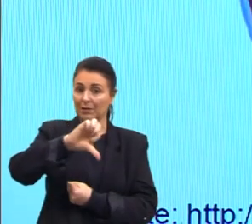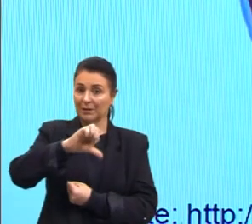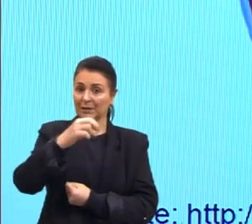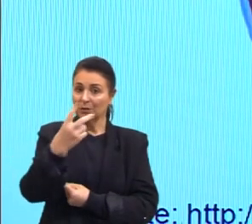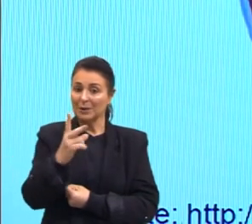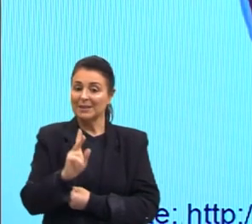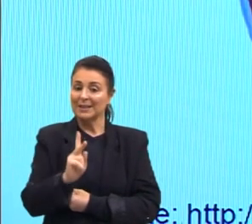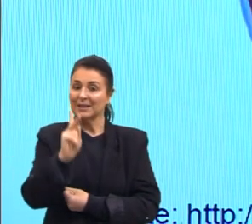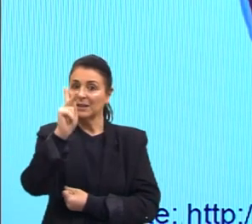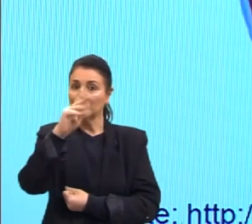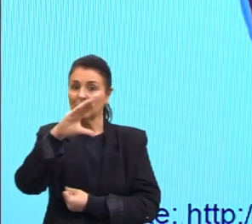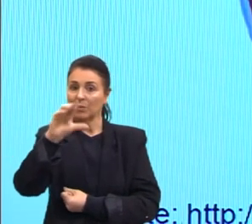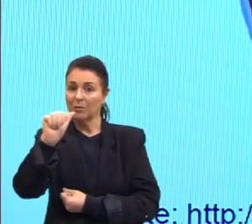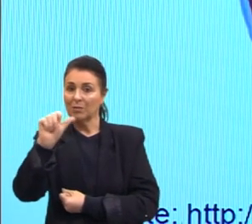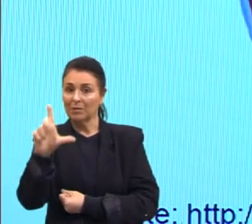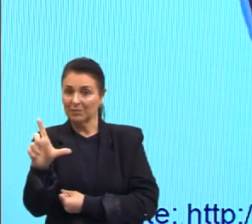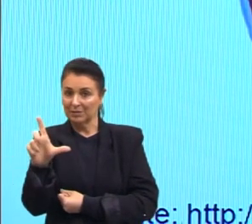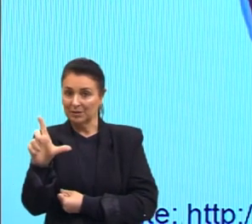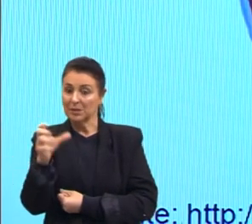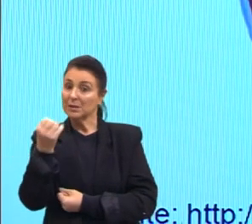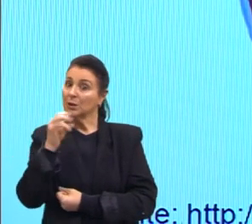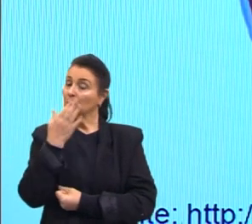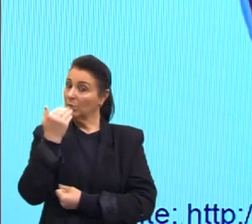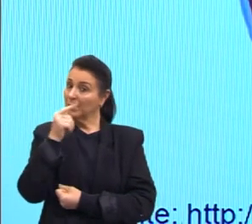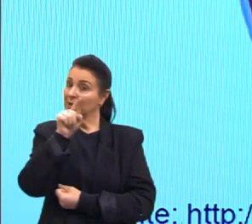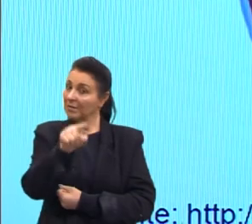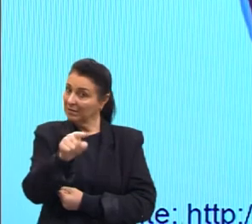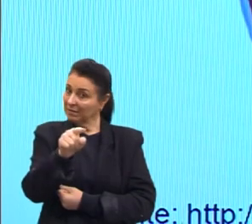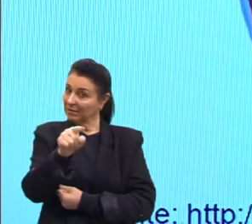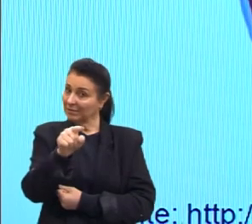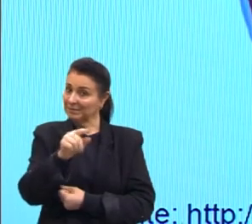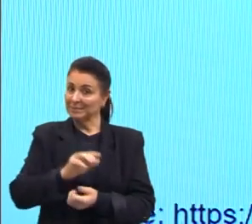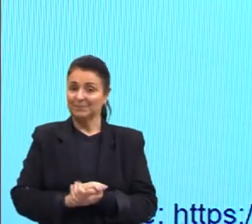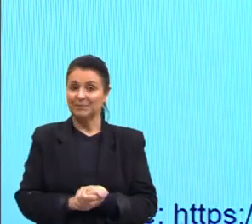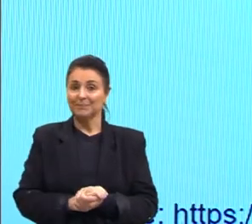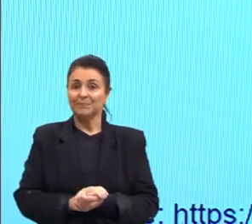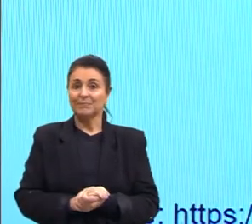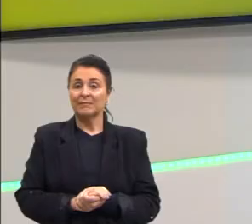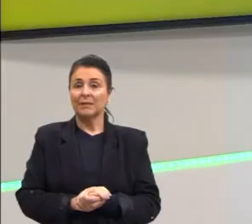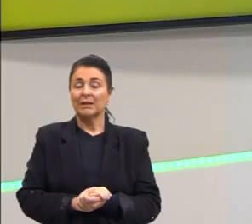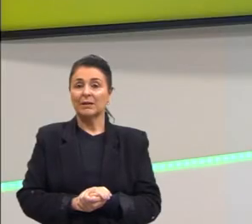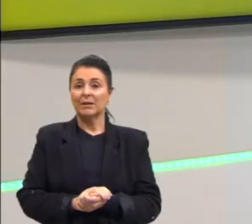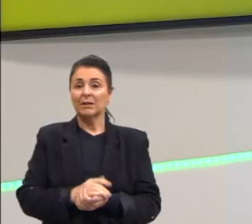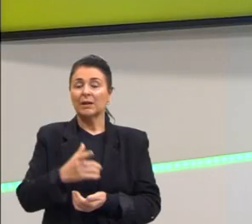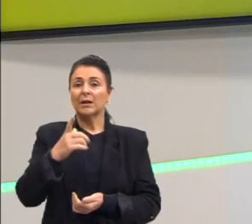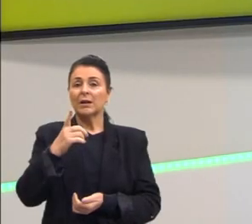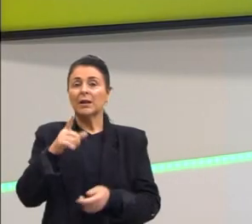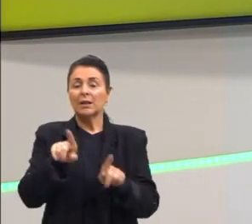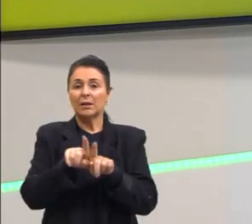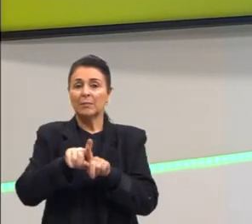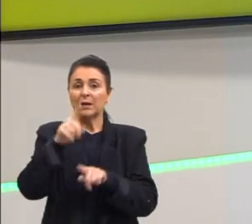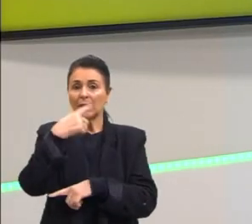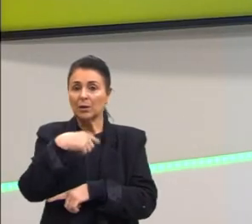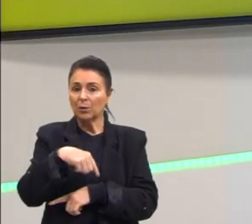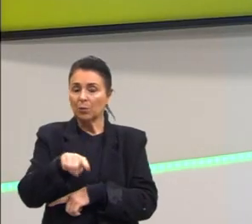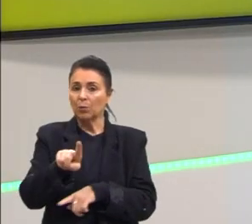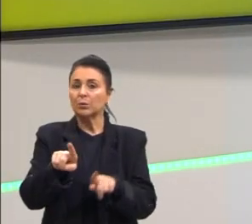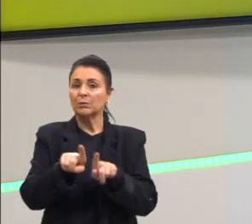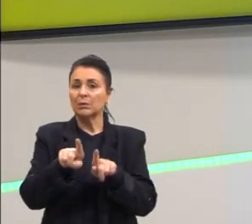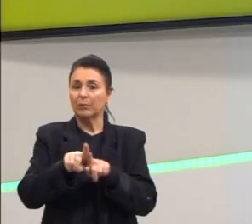calorias seu consumir esse alimento 100 gramas desse alimento e fora toda questão de de outros